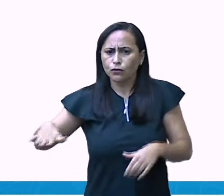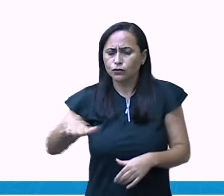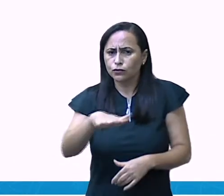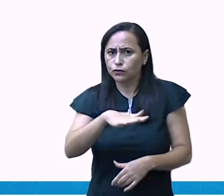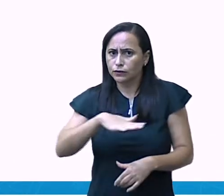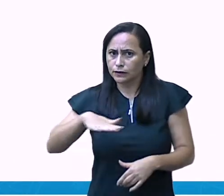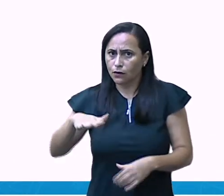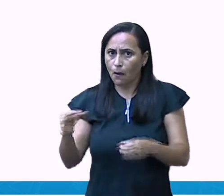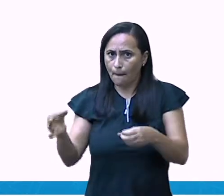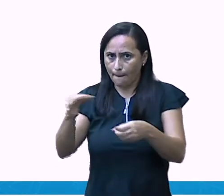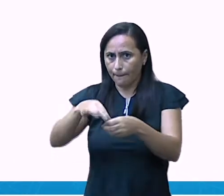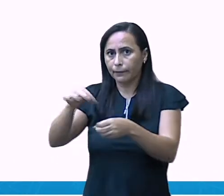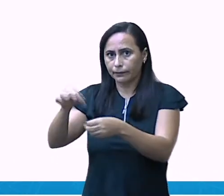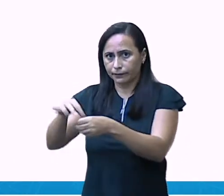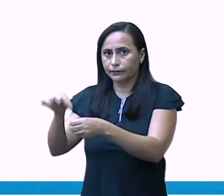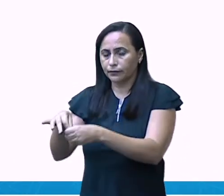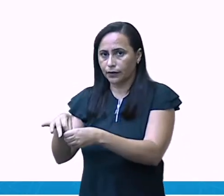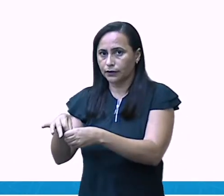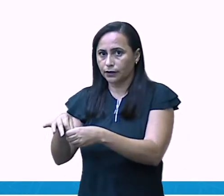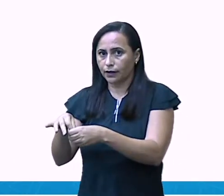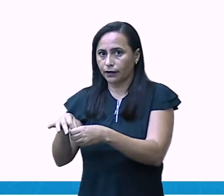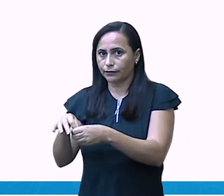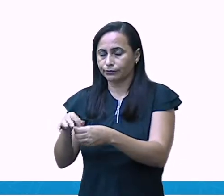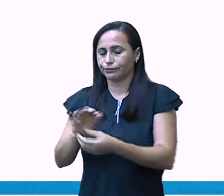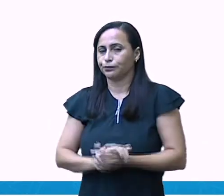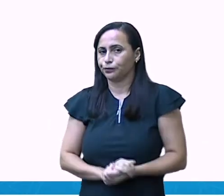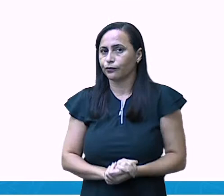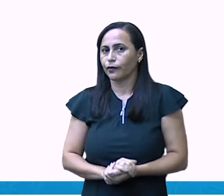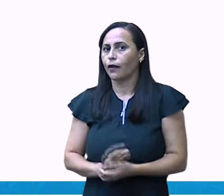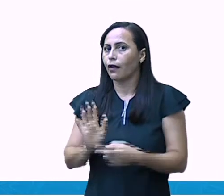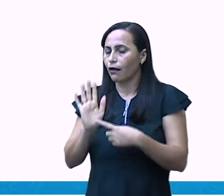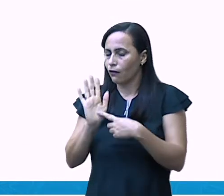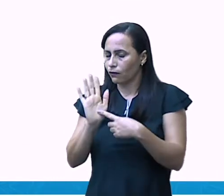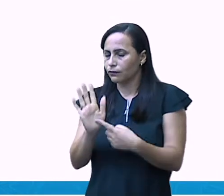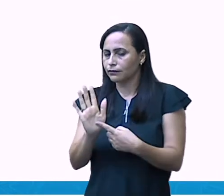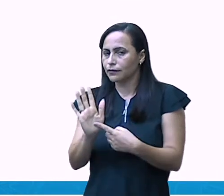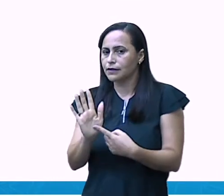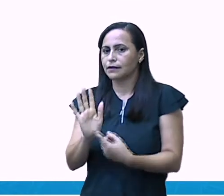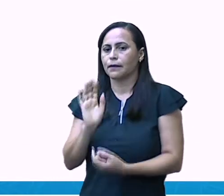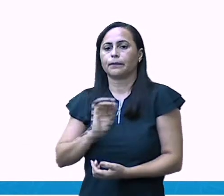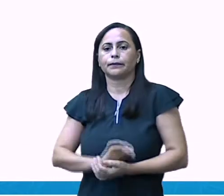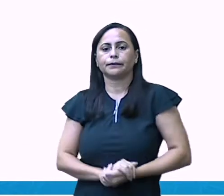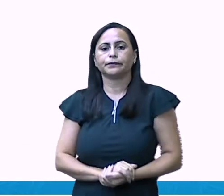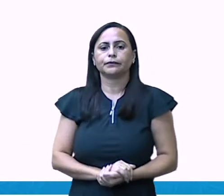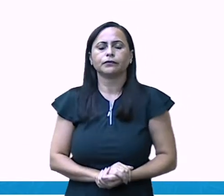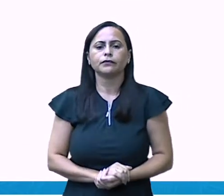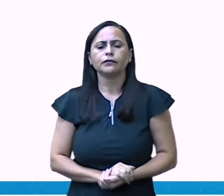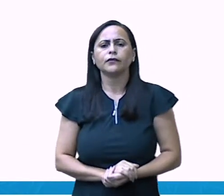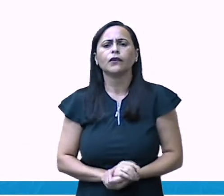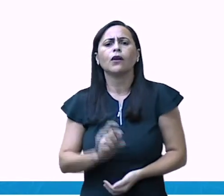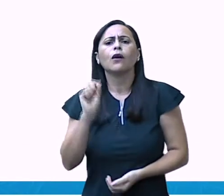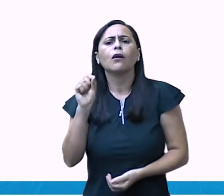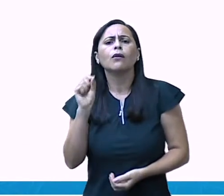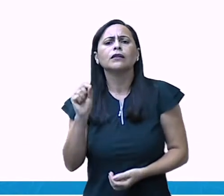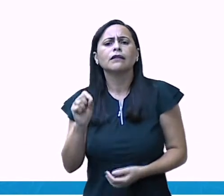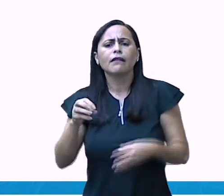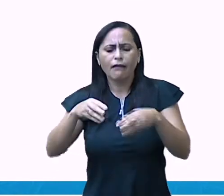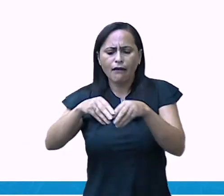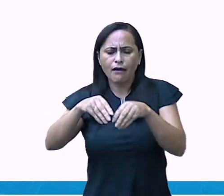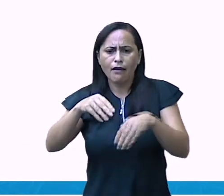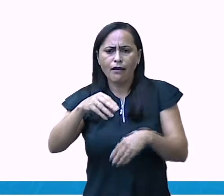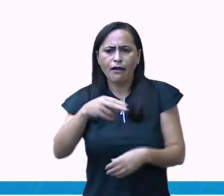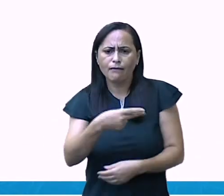próprio do cultivo. Já vou falar como chama cada tipo de solo. tá bom? O que é matéria